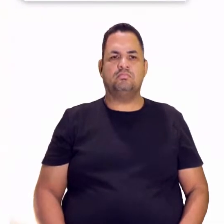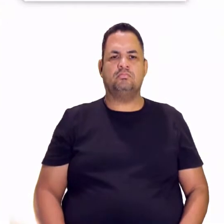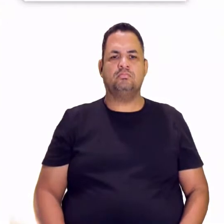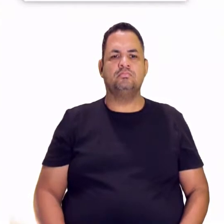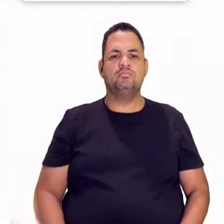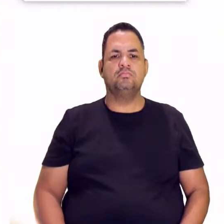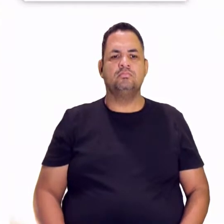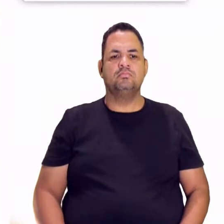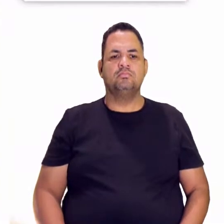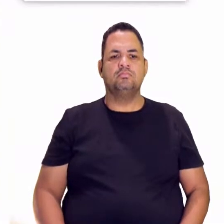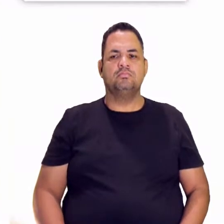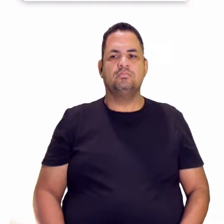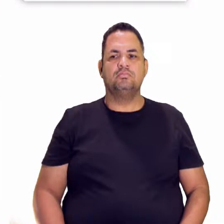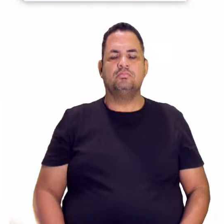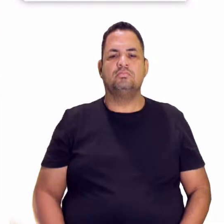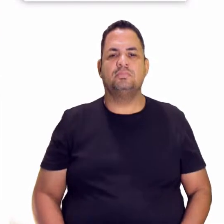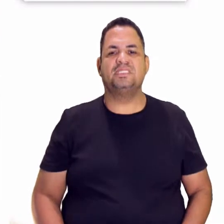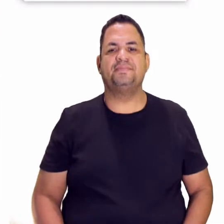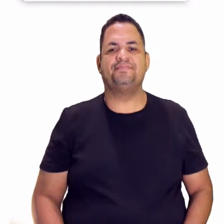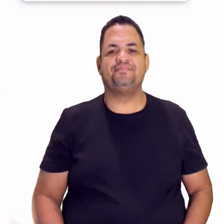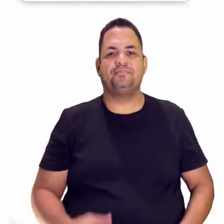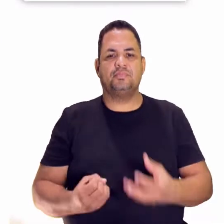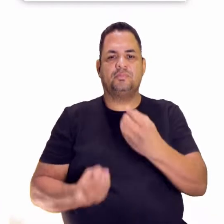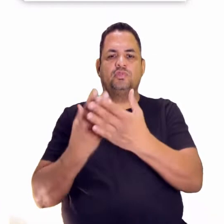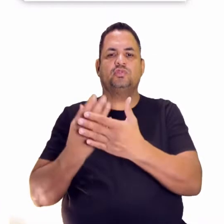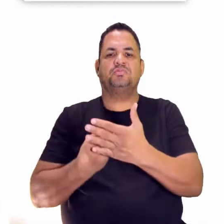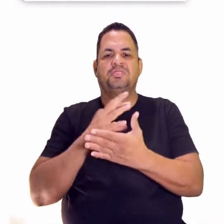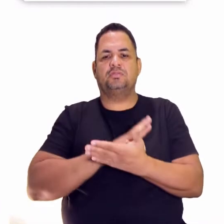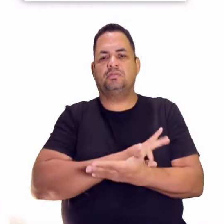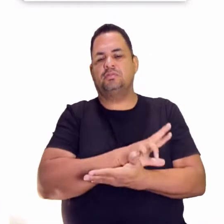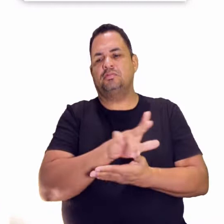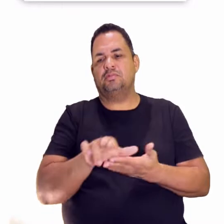é uma trovoada, né? É uma ebulição constante.